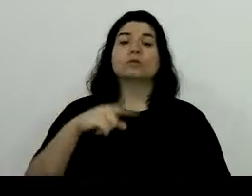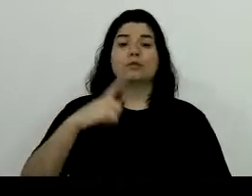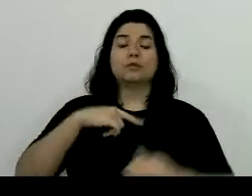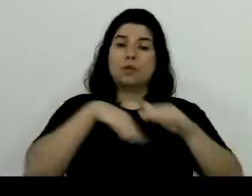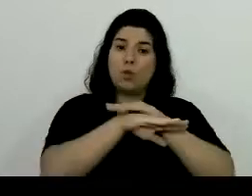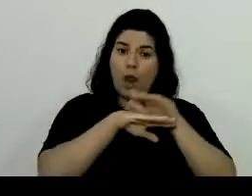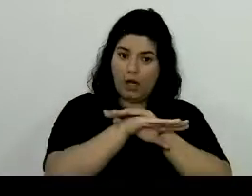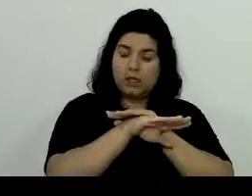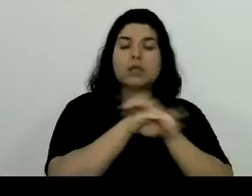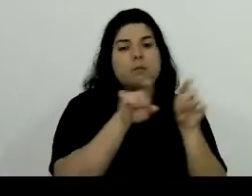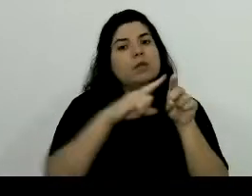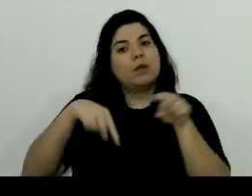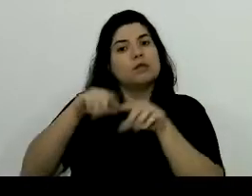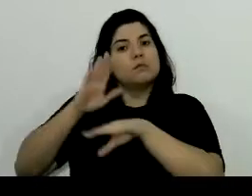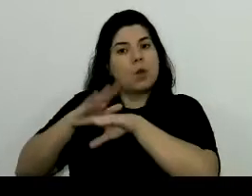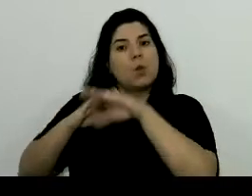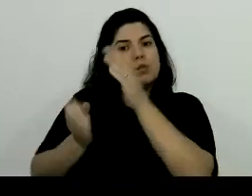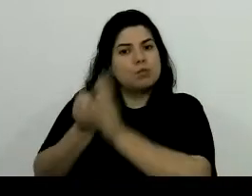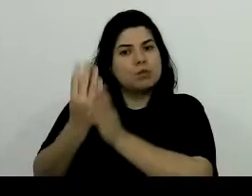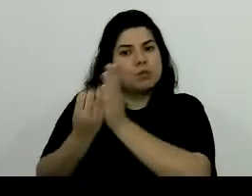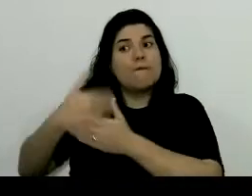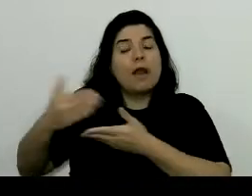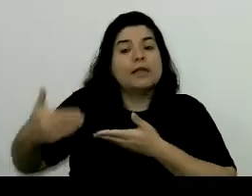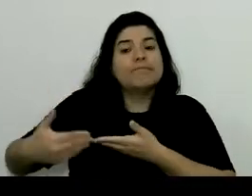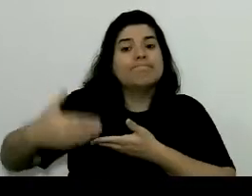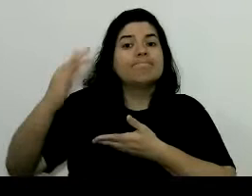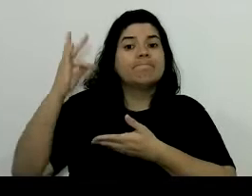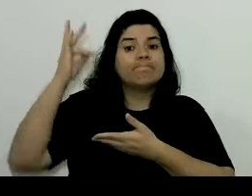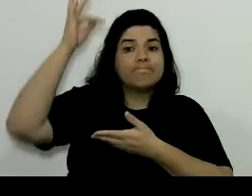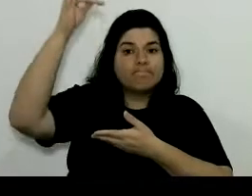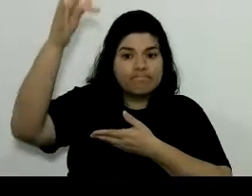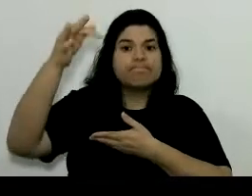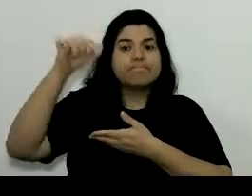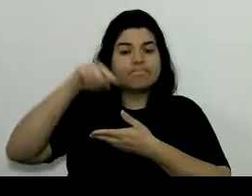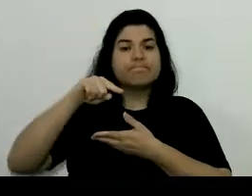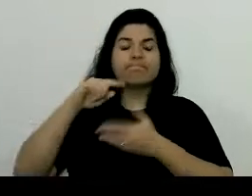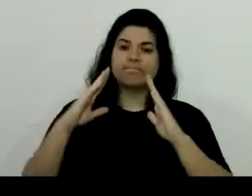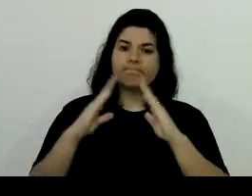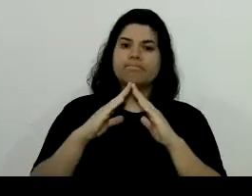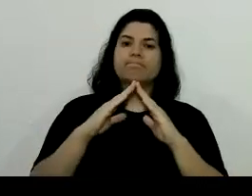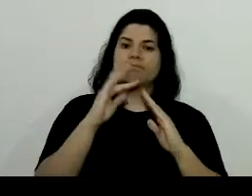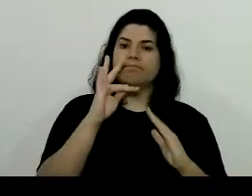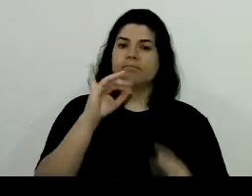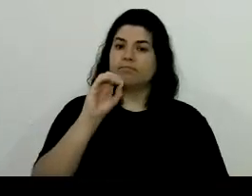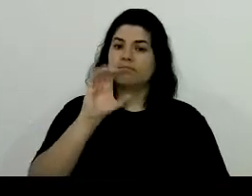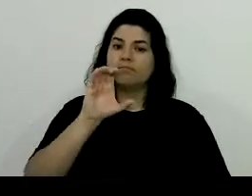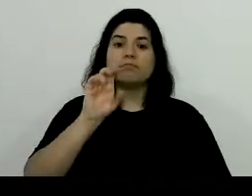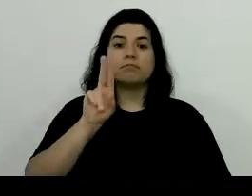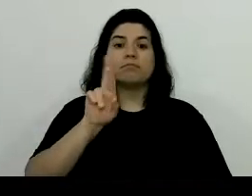nós produzimos o que será o arquivo histórico do futuro da Casa de Oswaldo Cruz. Então,